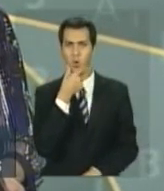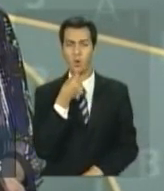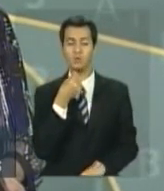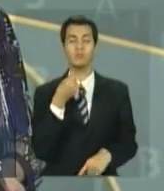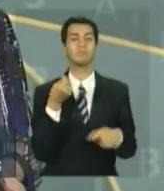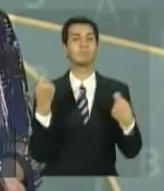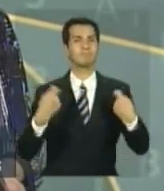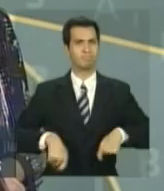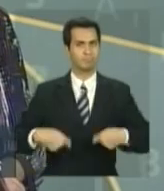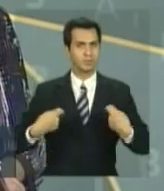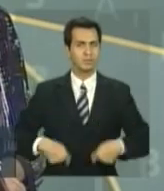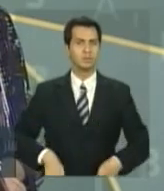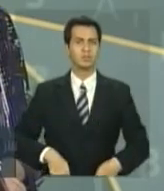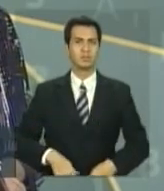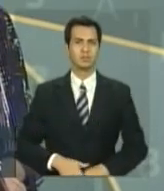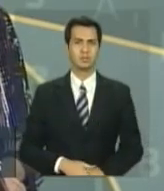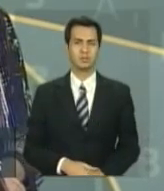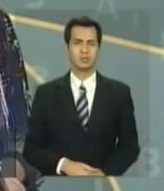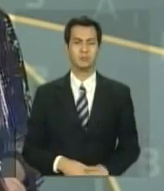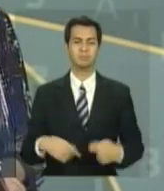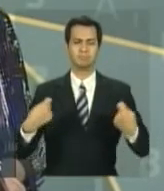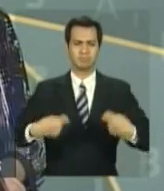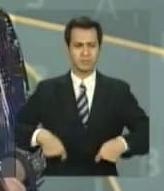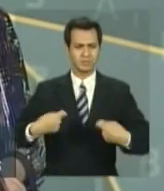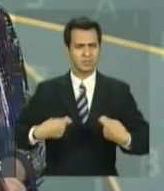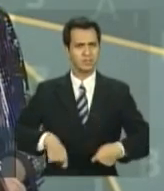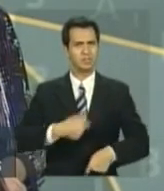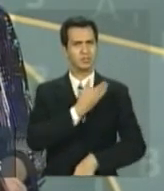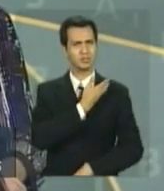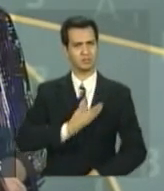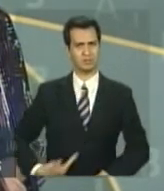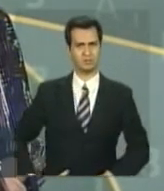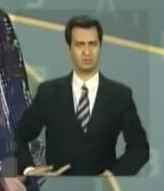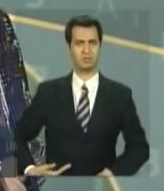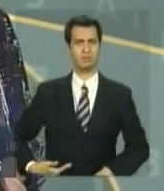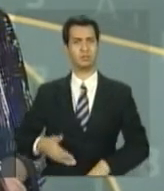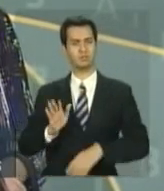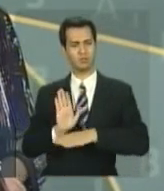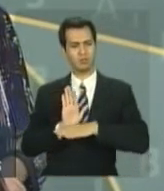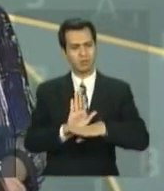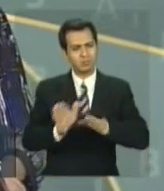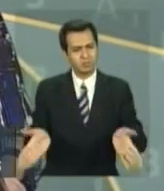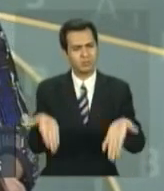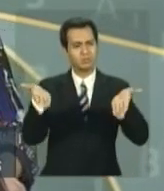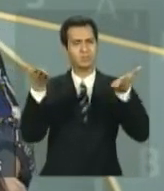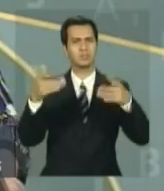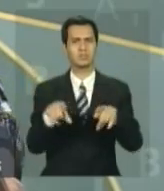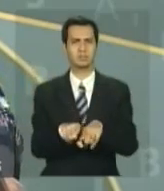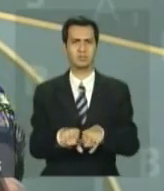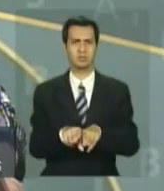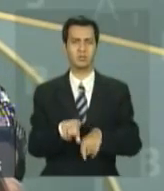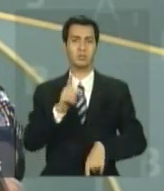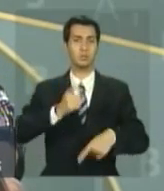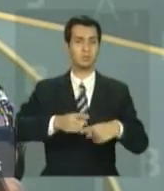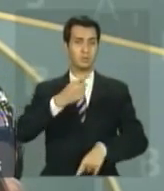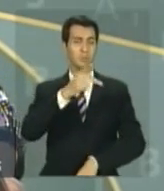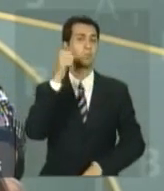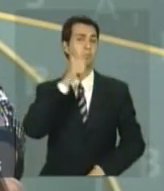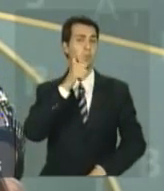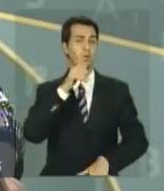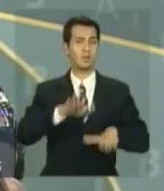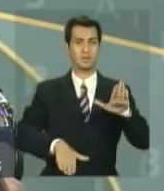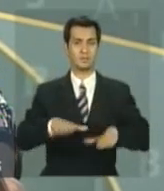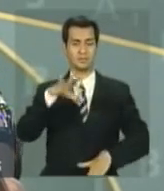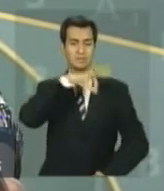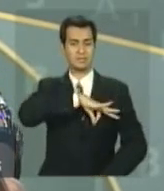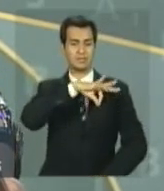é fundamental que o governo dê sua contribuição. Para que deixem de ganhar menos